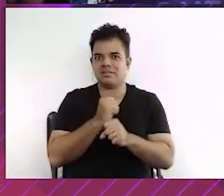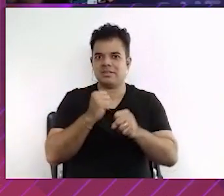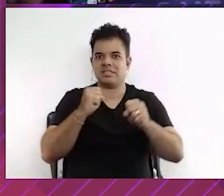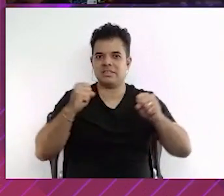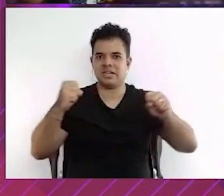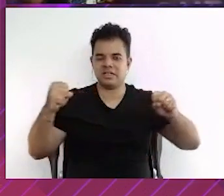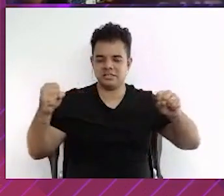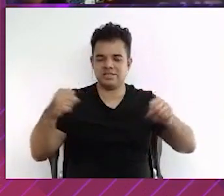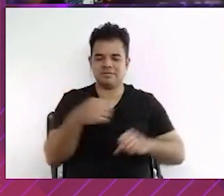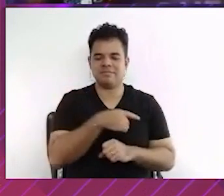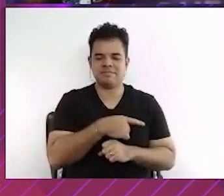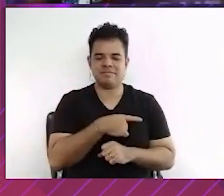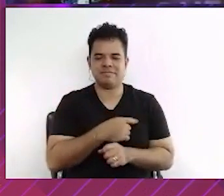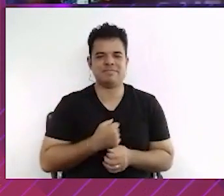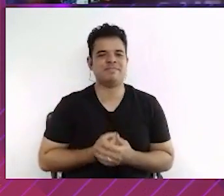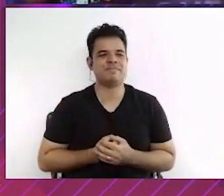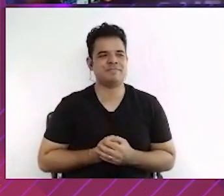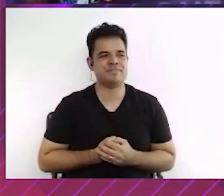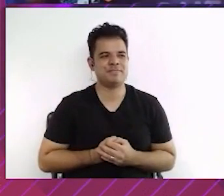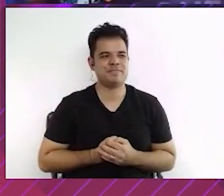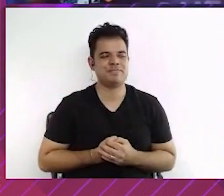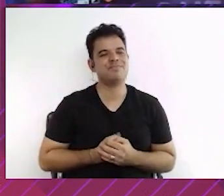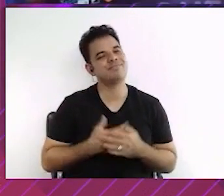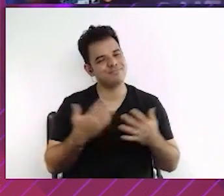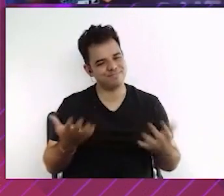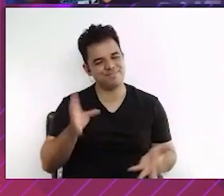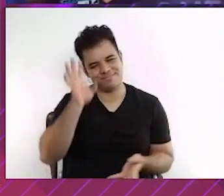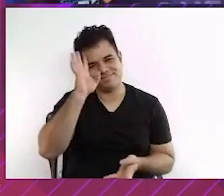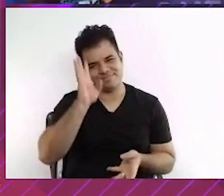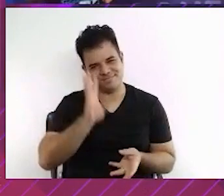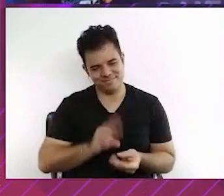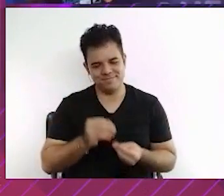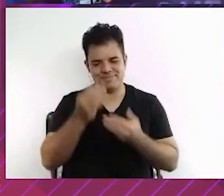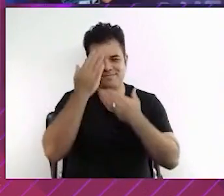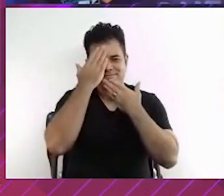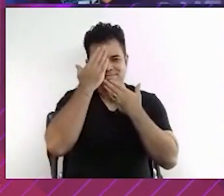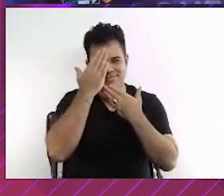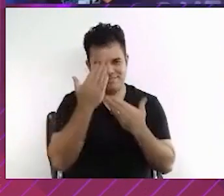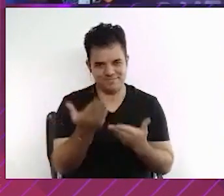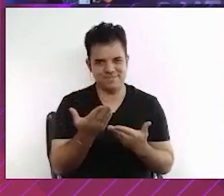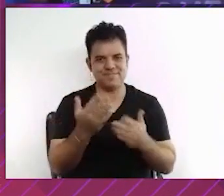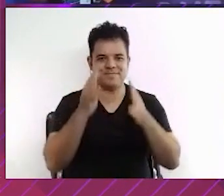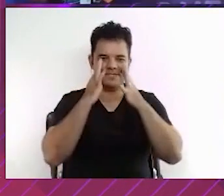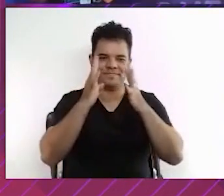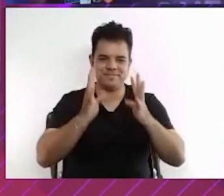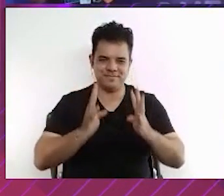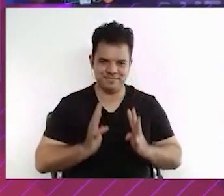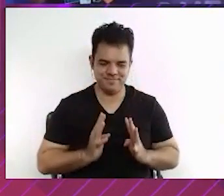E é isso, pessoal. Obrigada pela atenção.